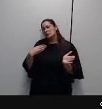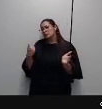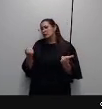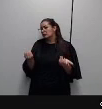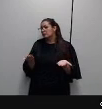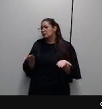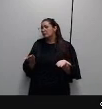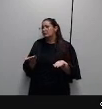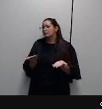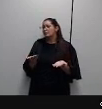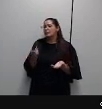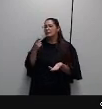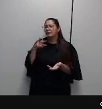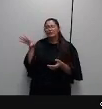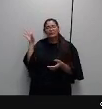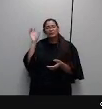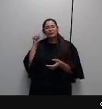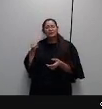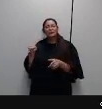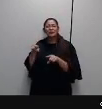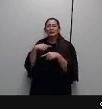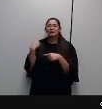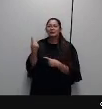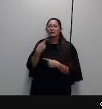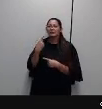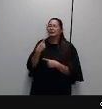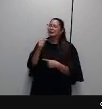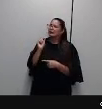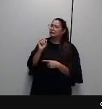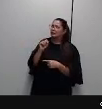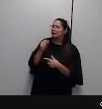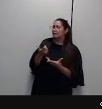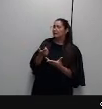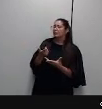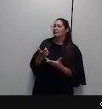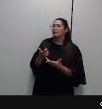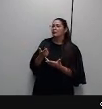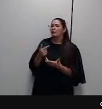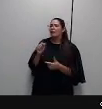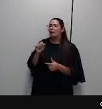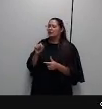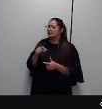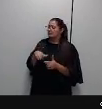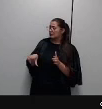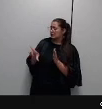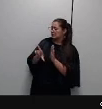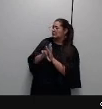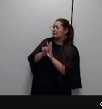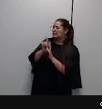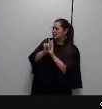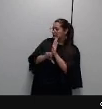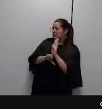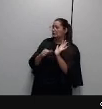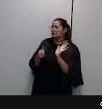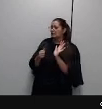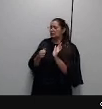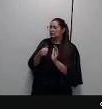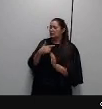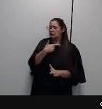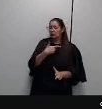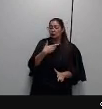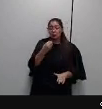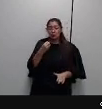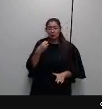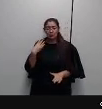ouvir os pares até posso estar sendo impertinente essa mesma legislação qualificadora de 2004